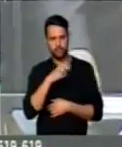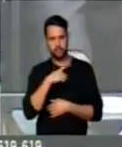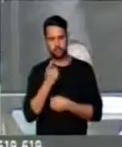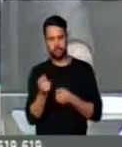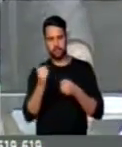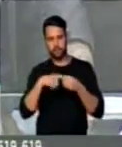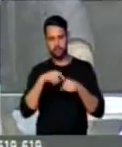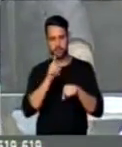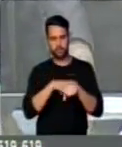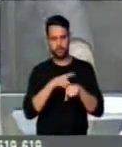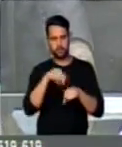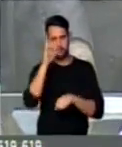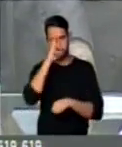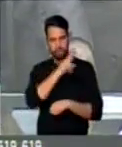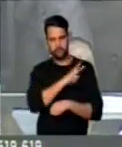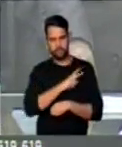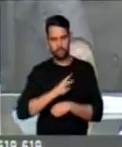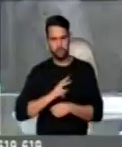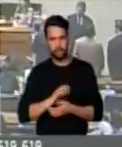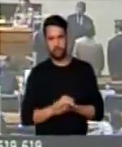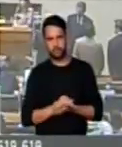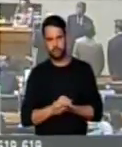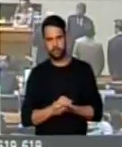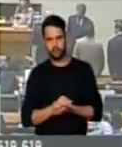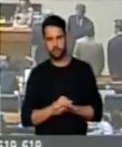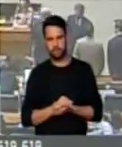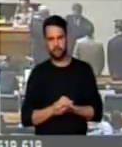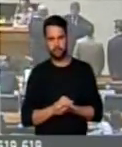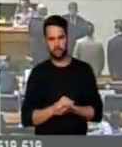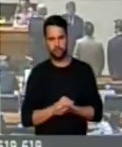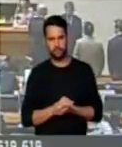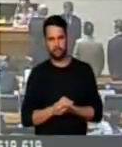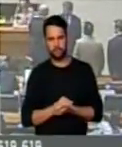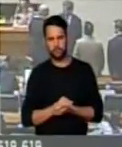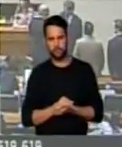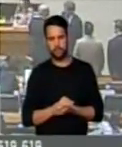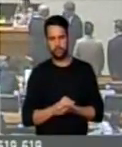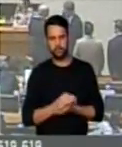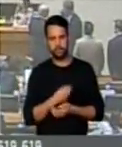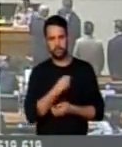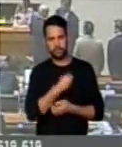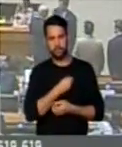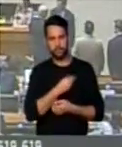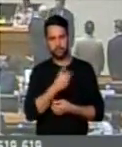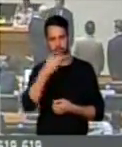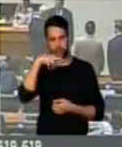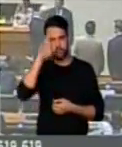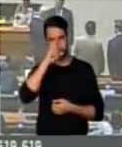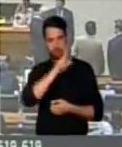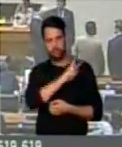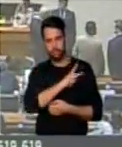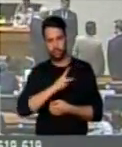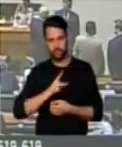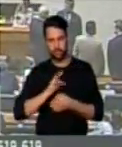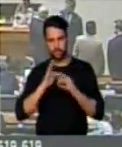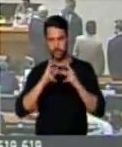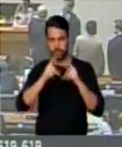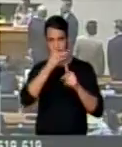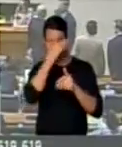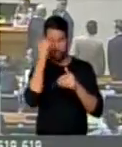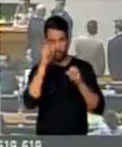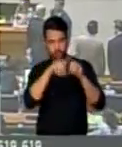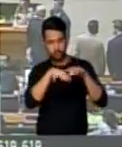poderia repor meu tempo, senhor presidente? Eu queria que o senhor repusesse meu tempo. Diante disso, senhores presidentes, a todos que estão